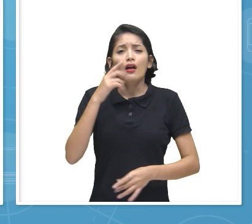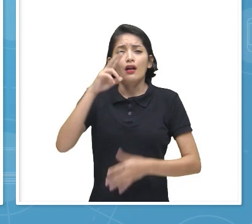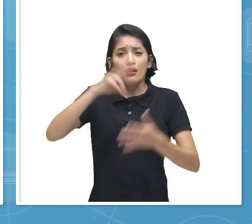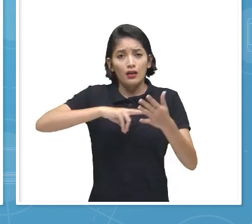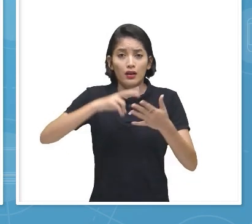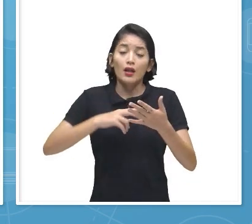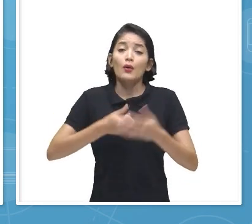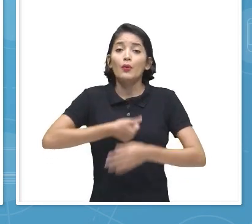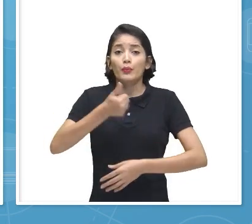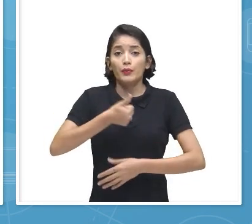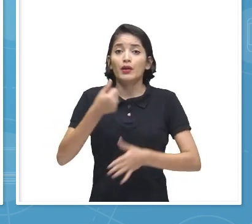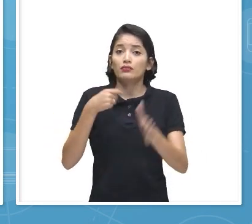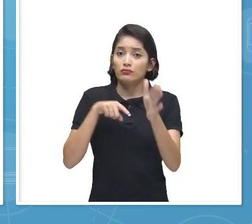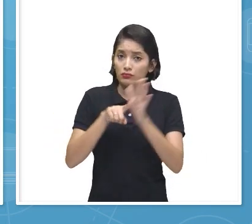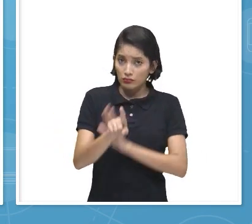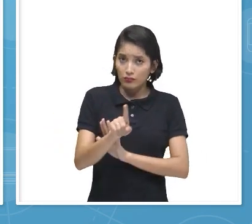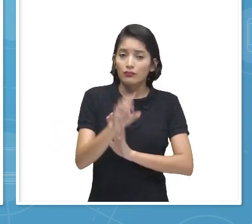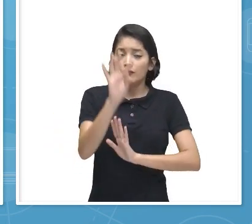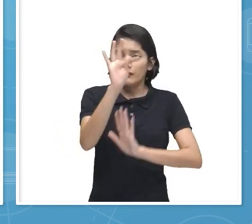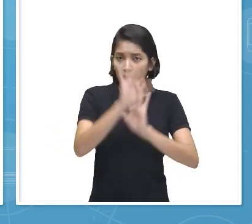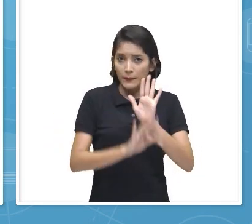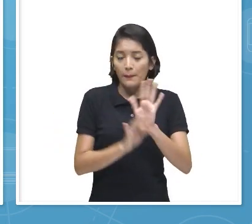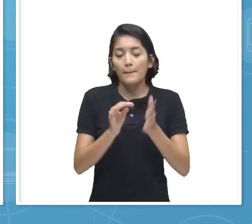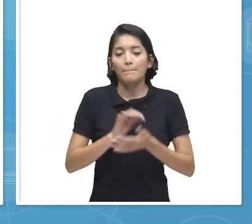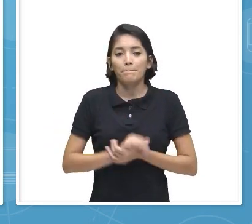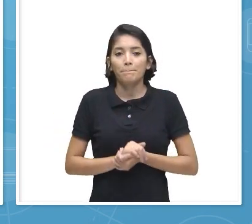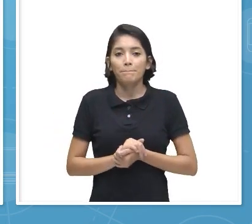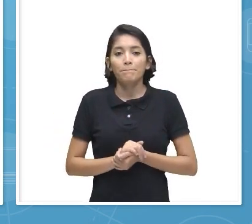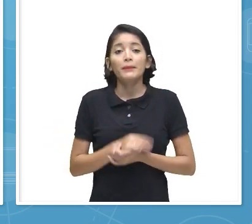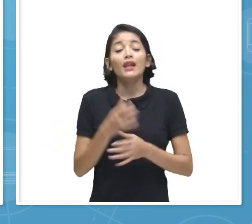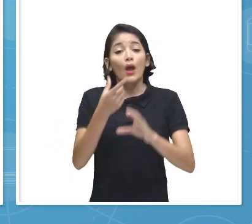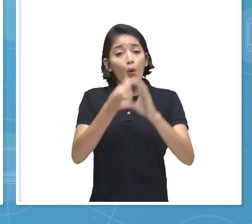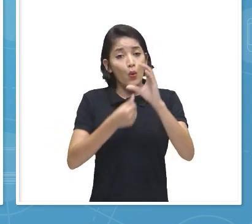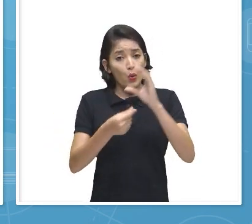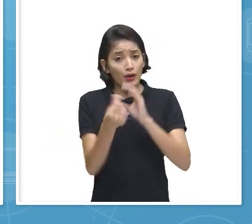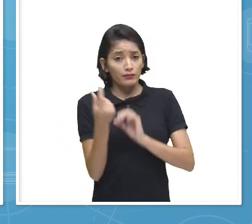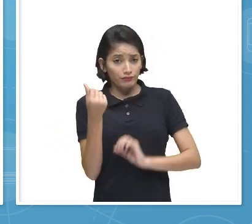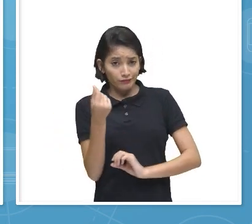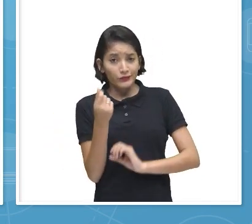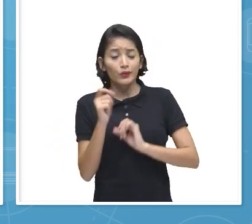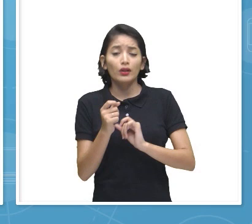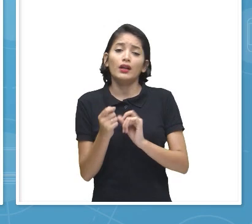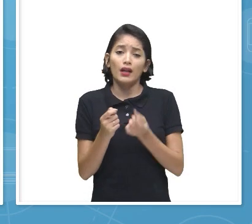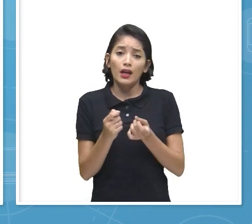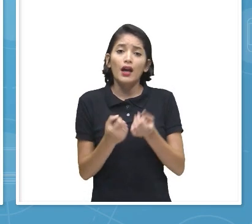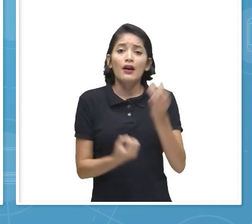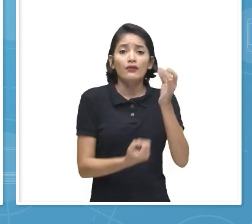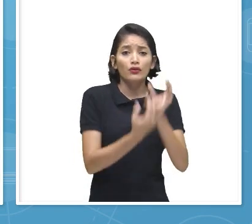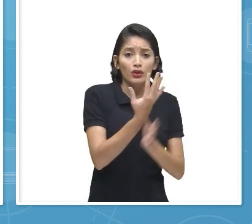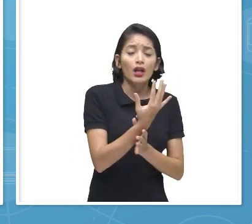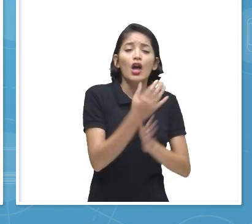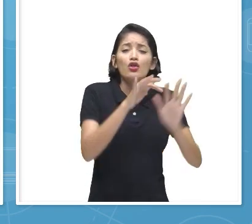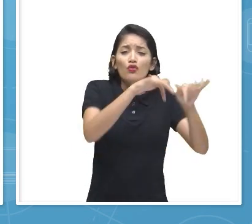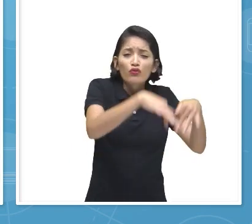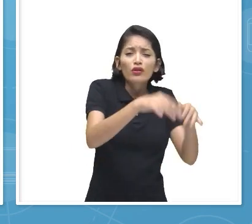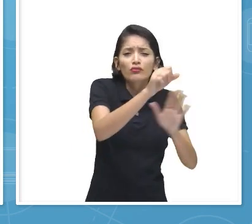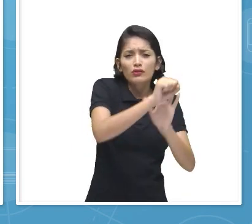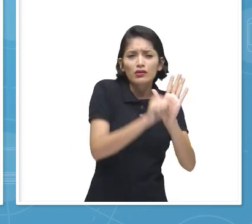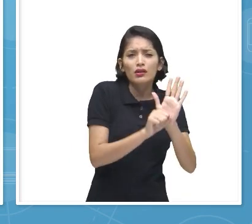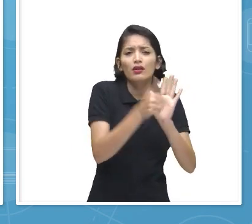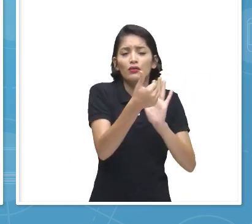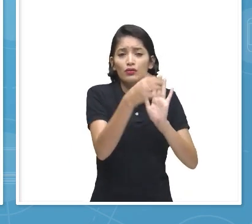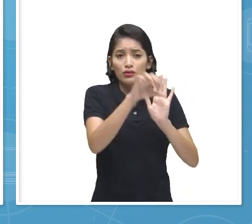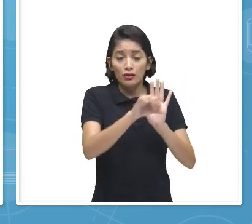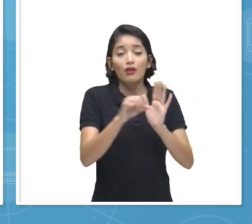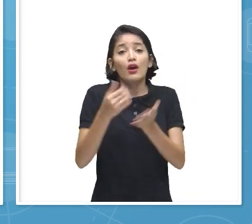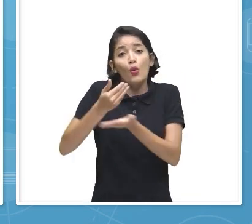pouquinho do texto acima e do comando. O capitalismo financeiro surgiu ao final do século XIX e no